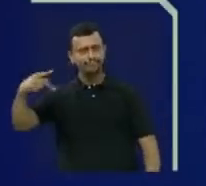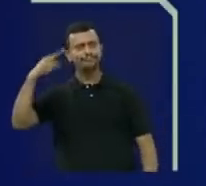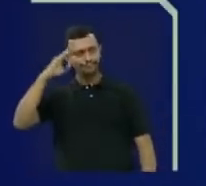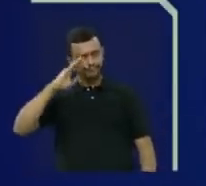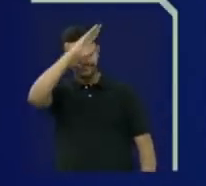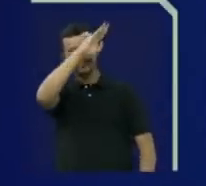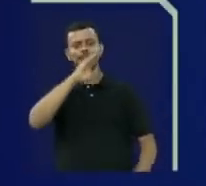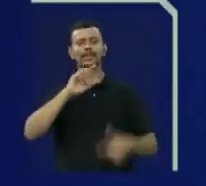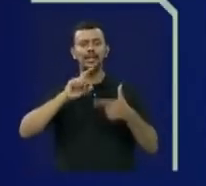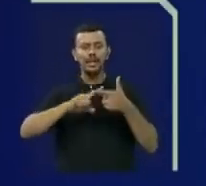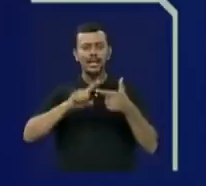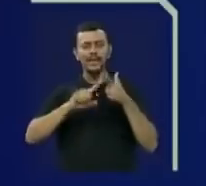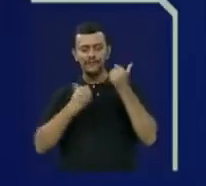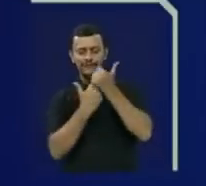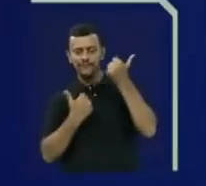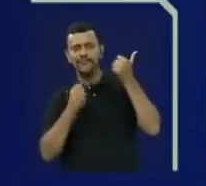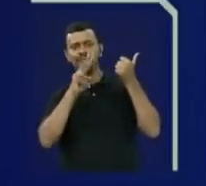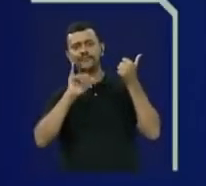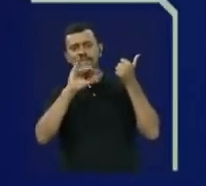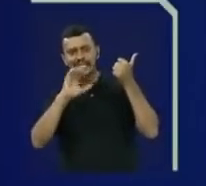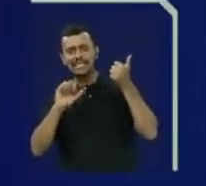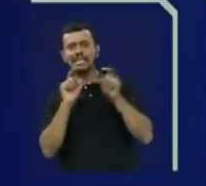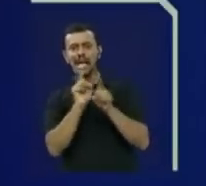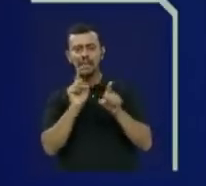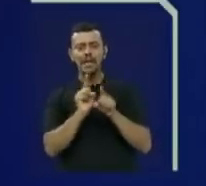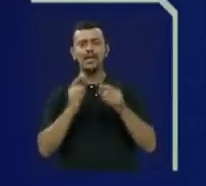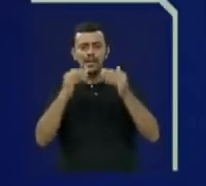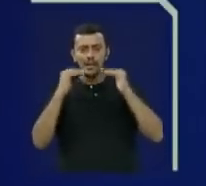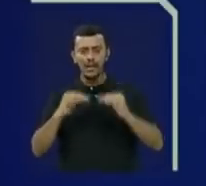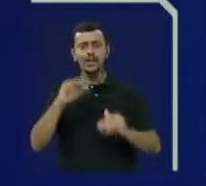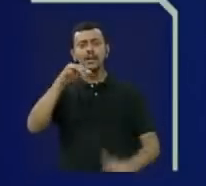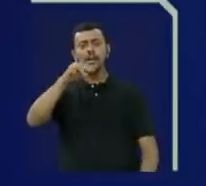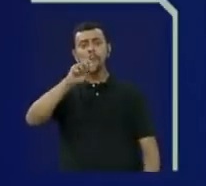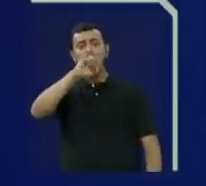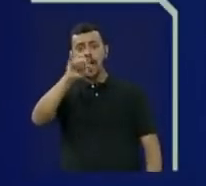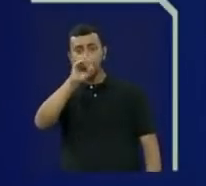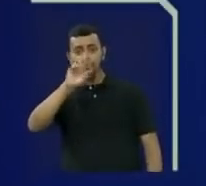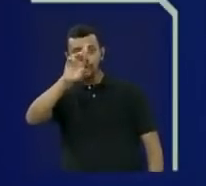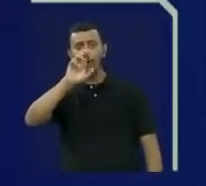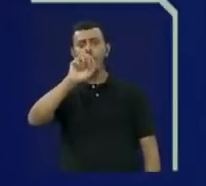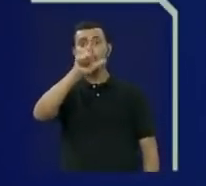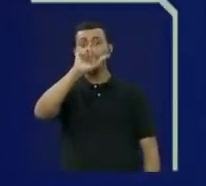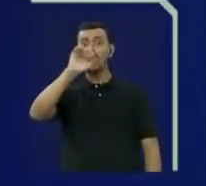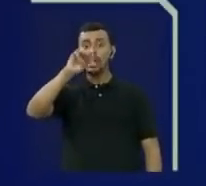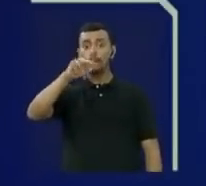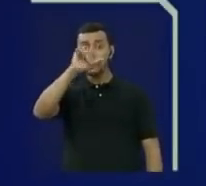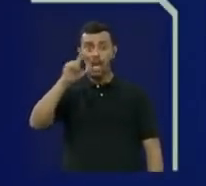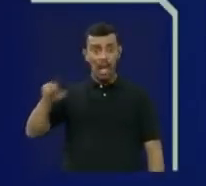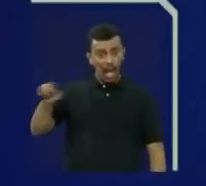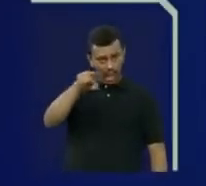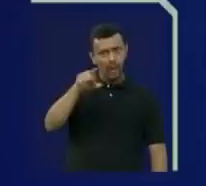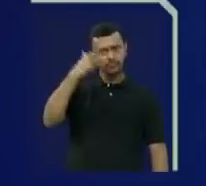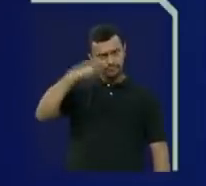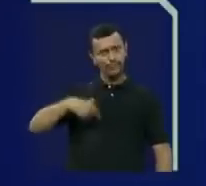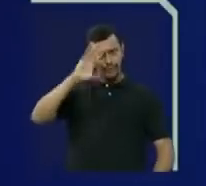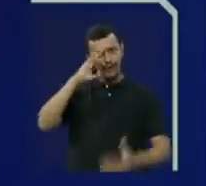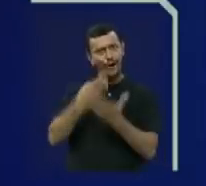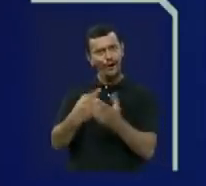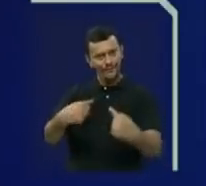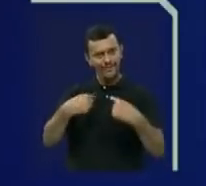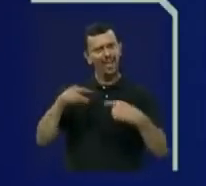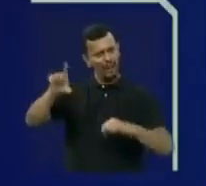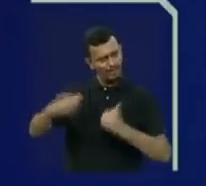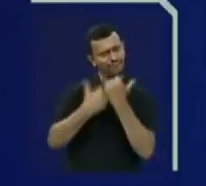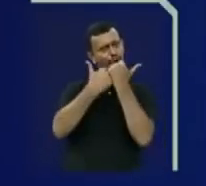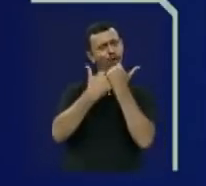Mourão vice-presidente, nosso senador Major Olímpio, e tenho a certeza que eles me apoiam. Apoiam porque sabem que eu tenho coragem